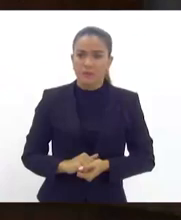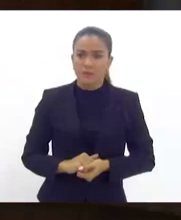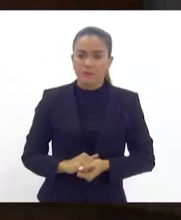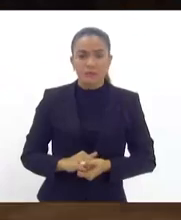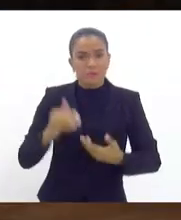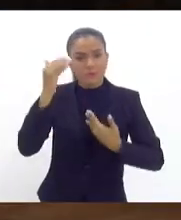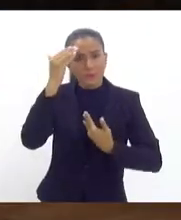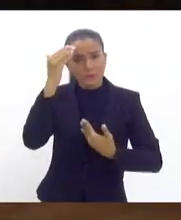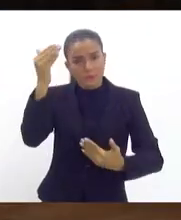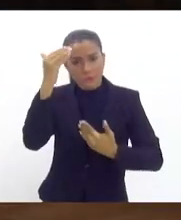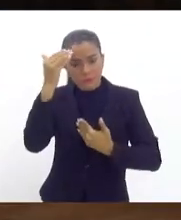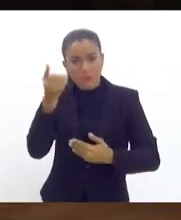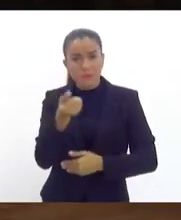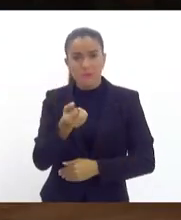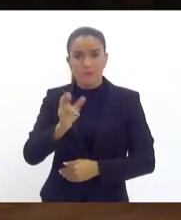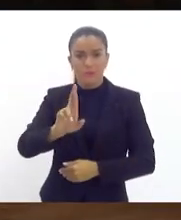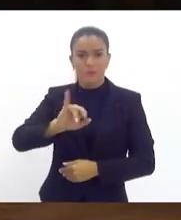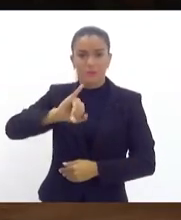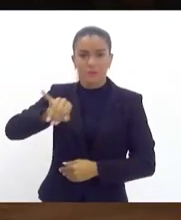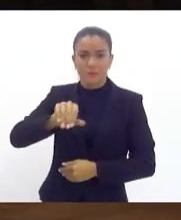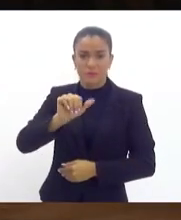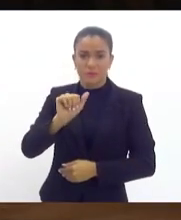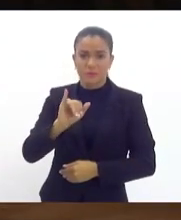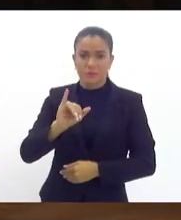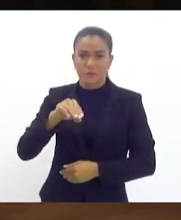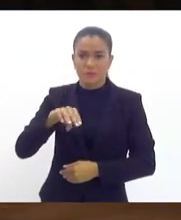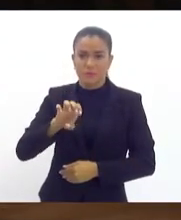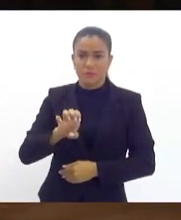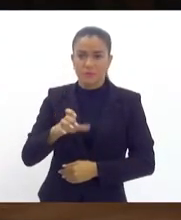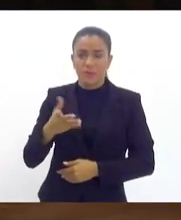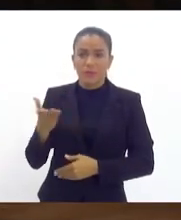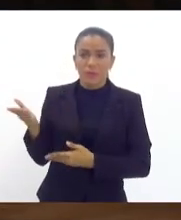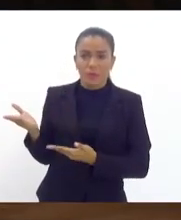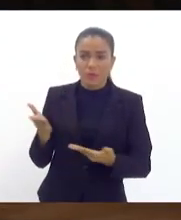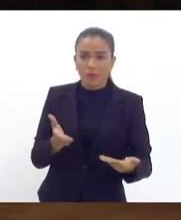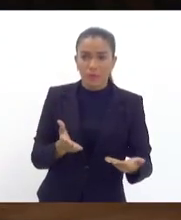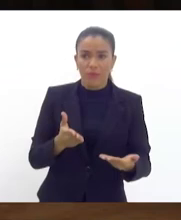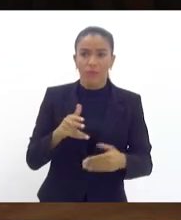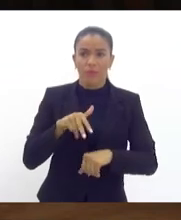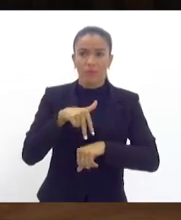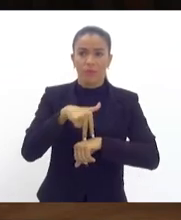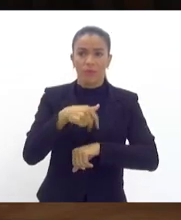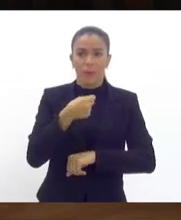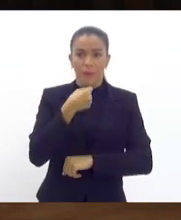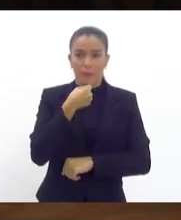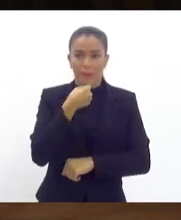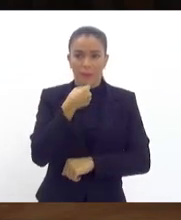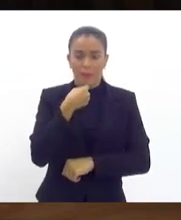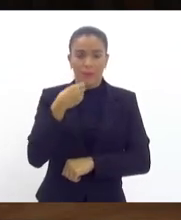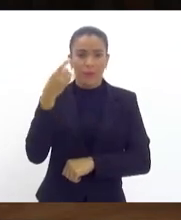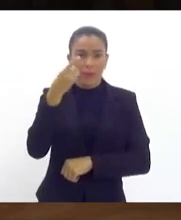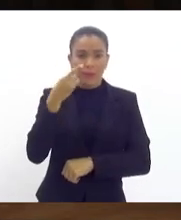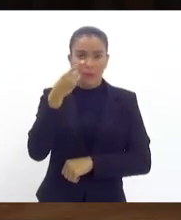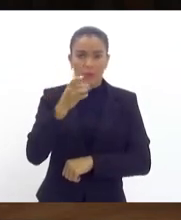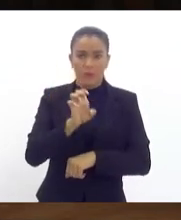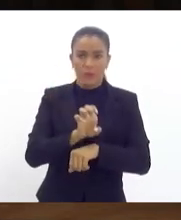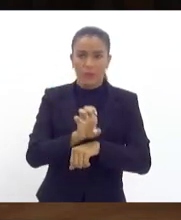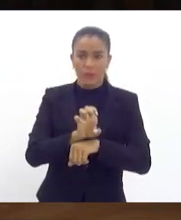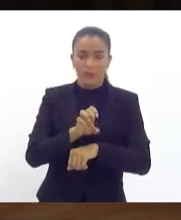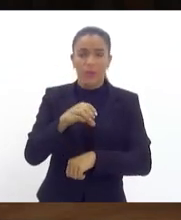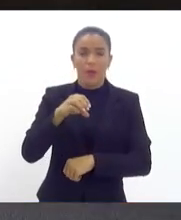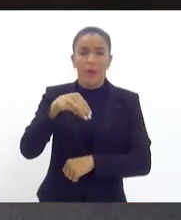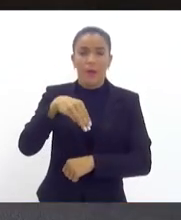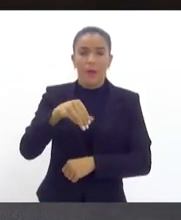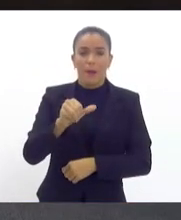Muito obrigado senhor Jaime Miranda passa a palavra então para deputada estadual Marta